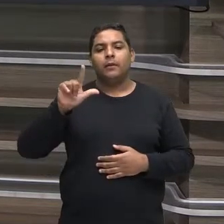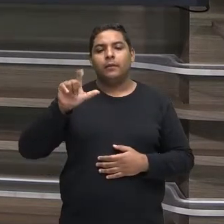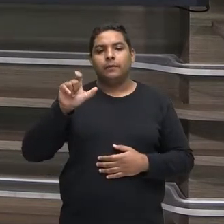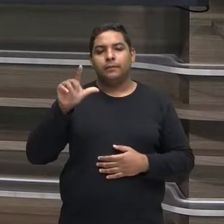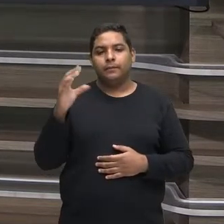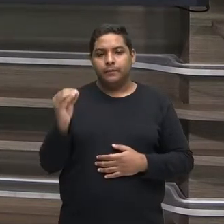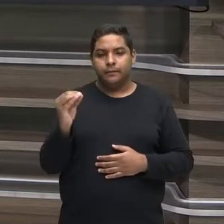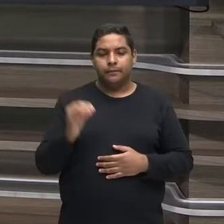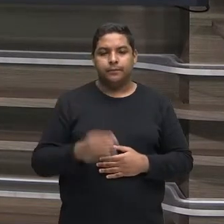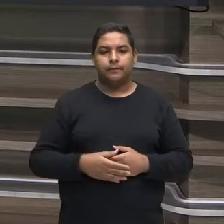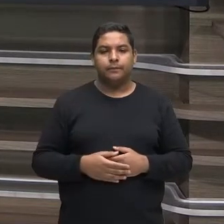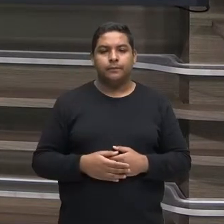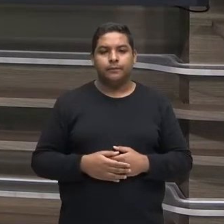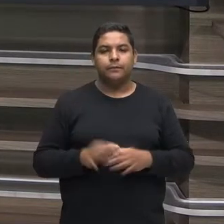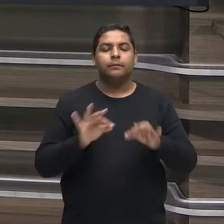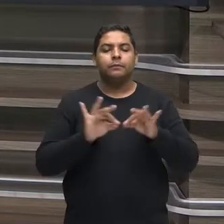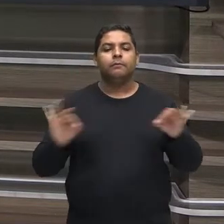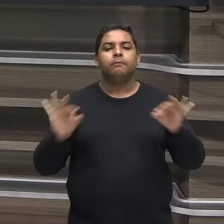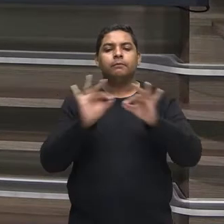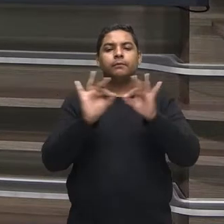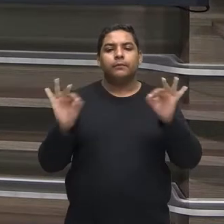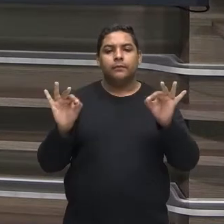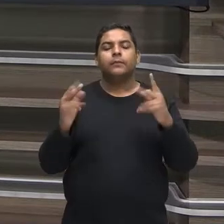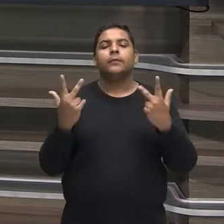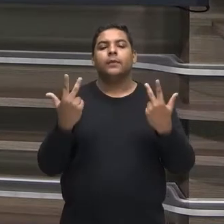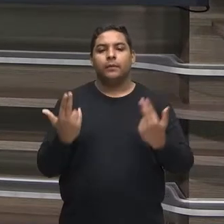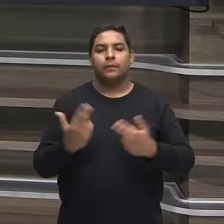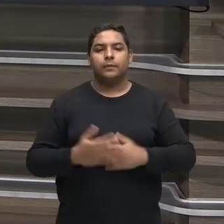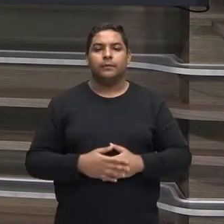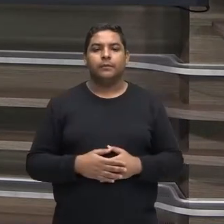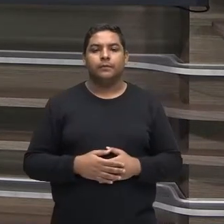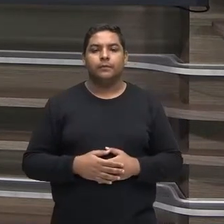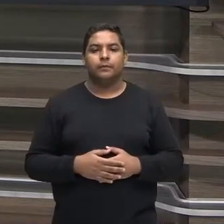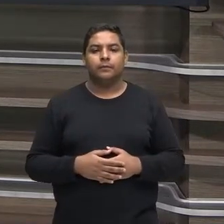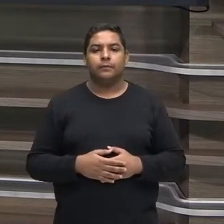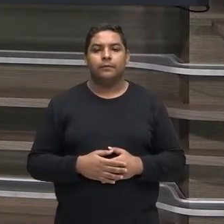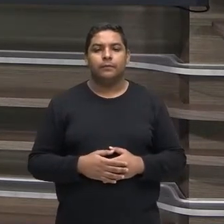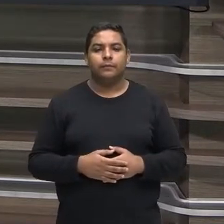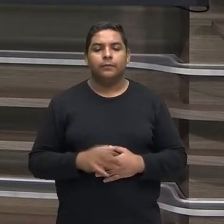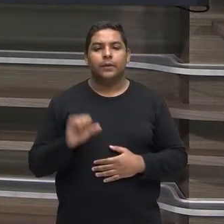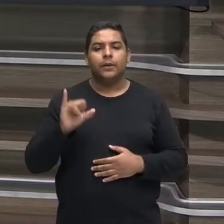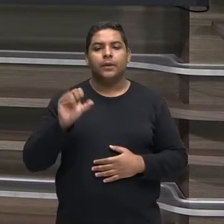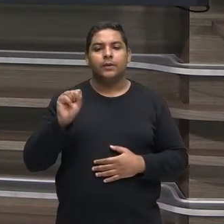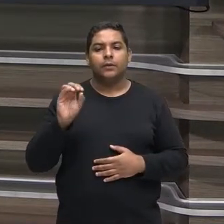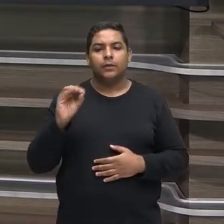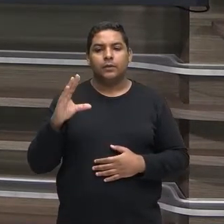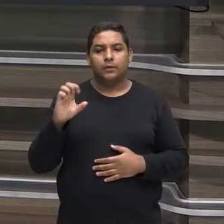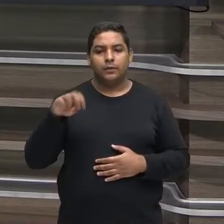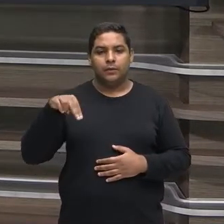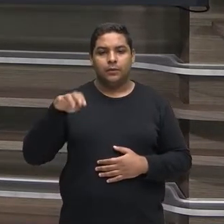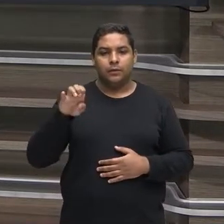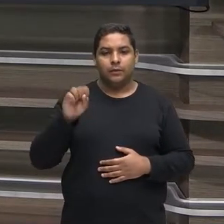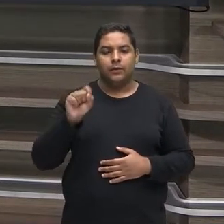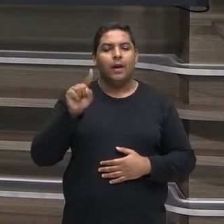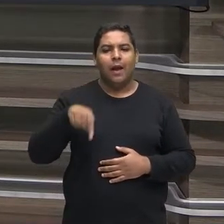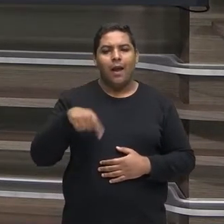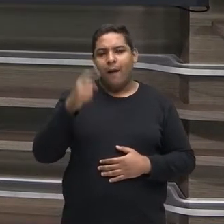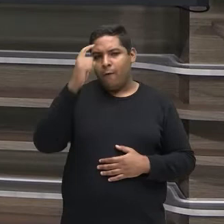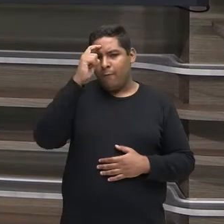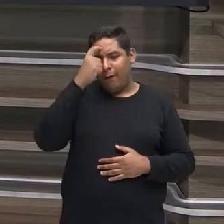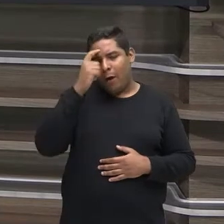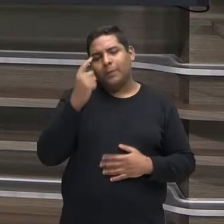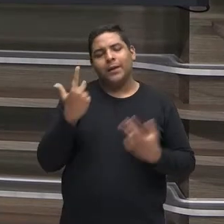mesma medida. Então, isso daí é o trapézio isósceles. Para calcular a área, a fórmula é a mesma,